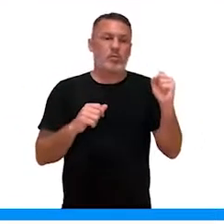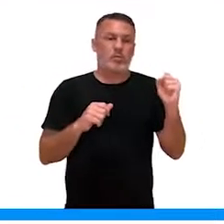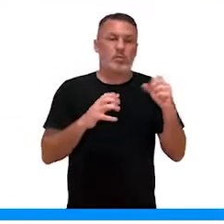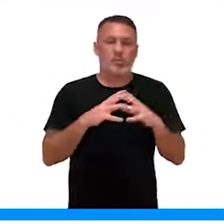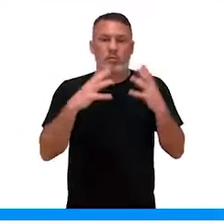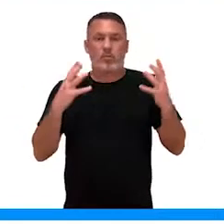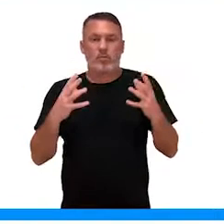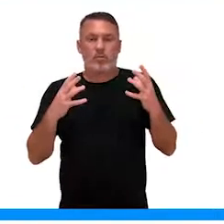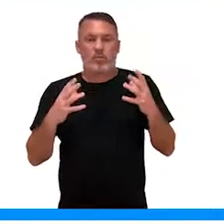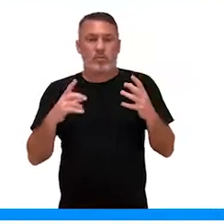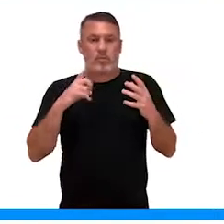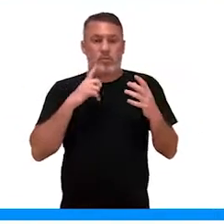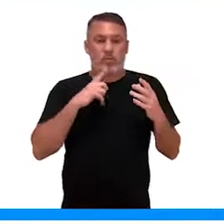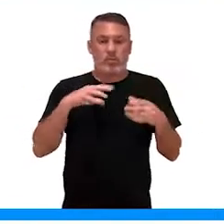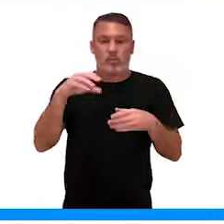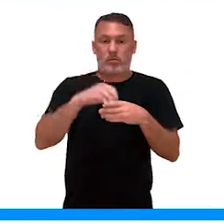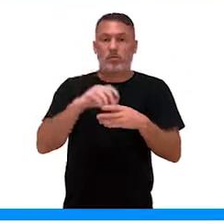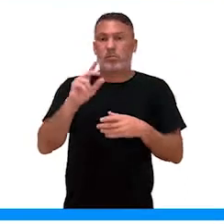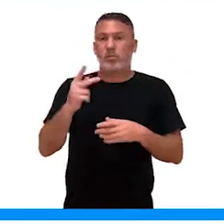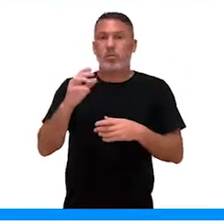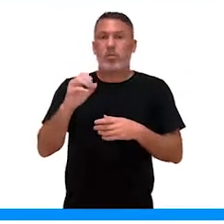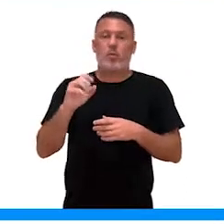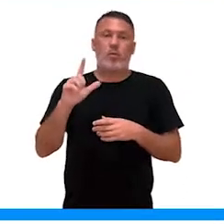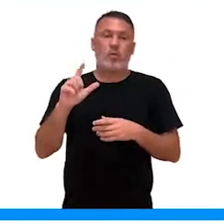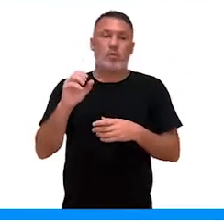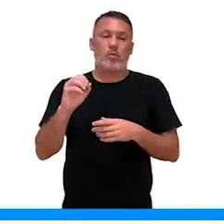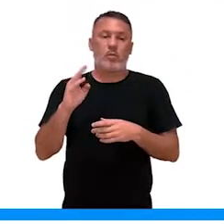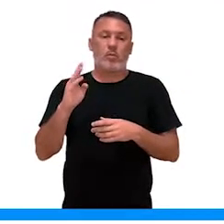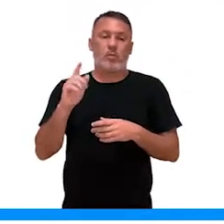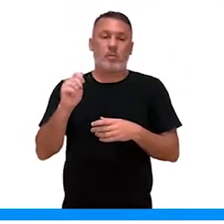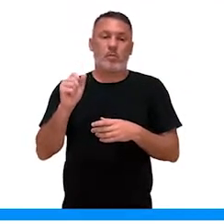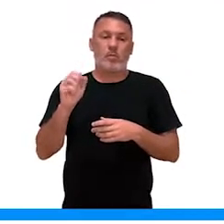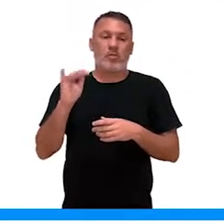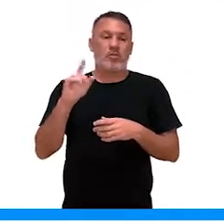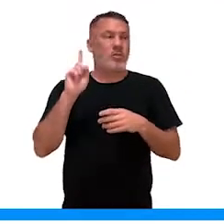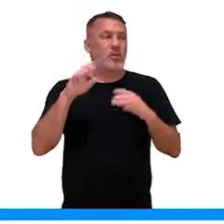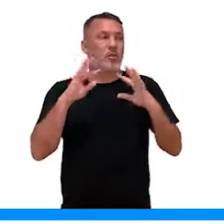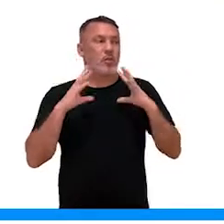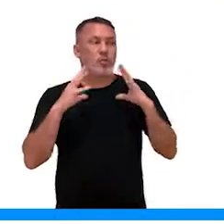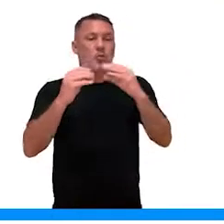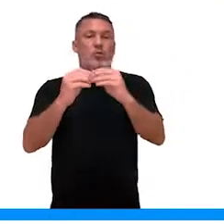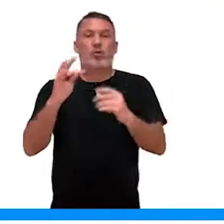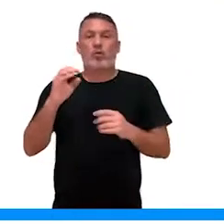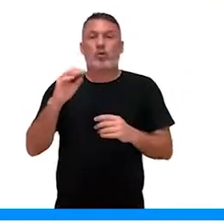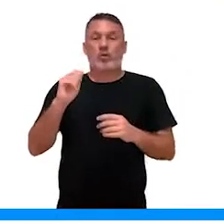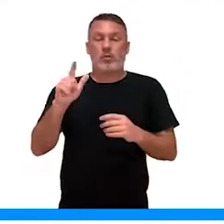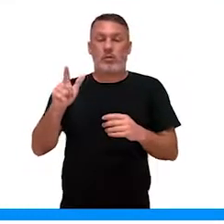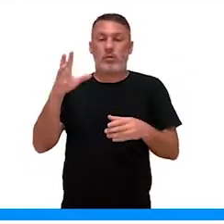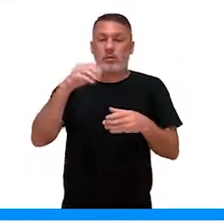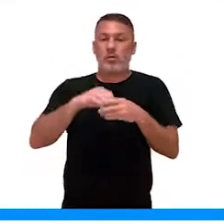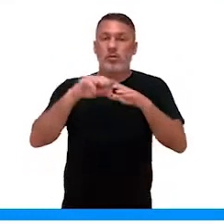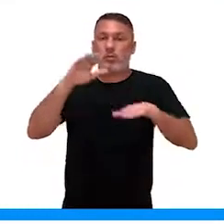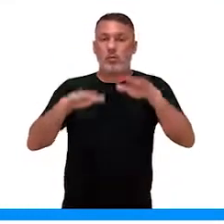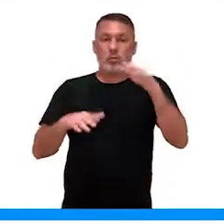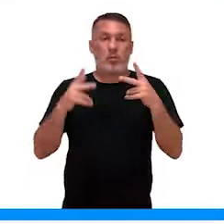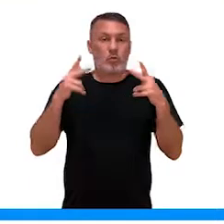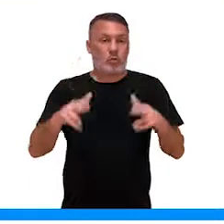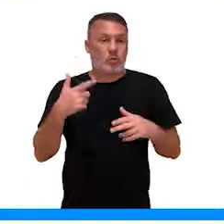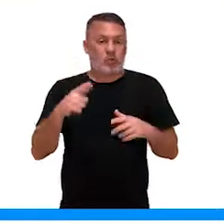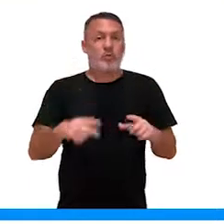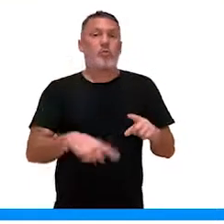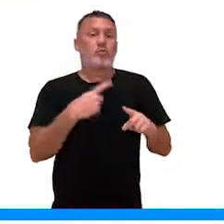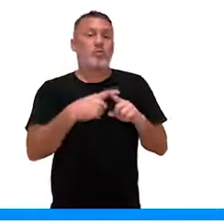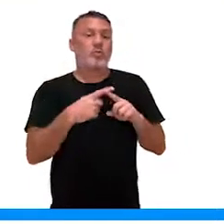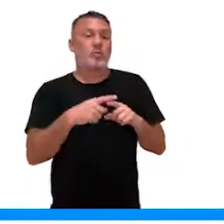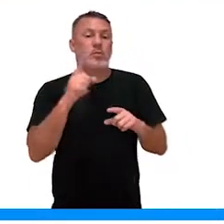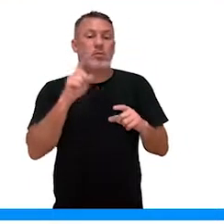A clivagem holoblástica, que é aquela que vai acontecer também total, só que ela é desigual, é porque os